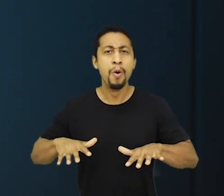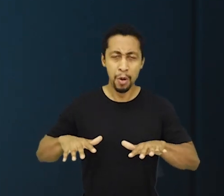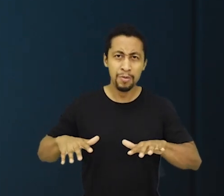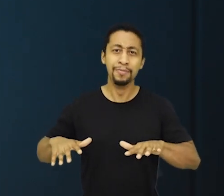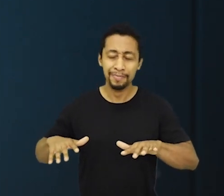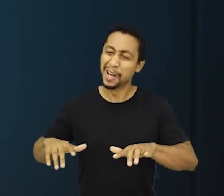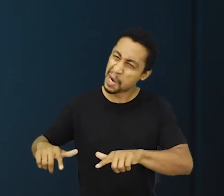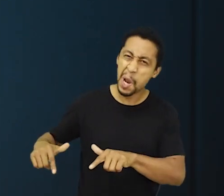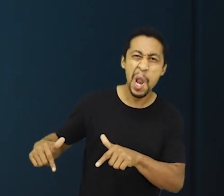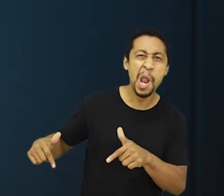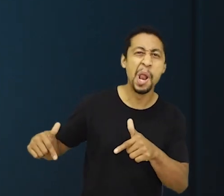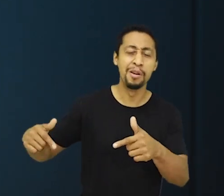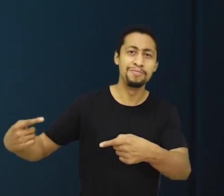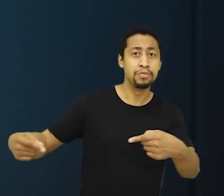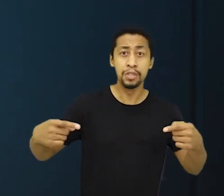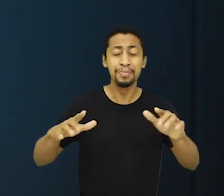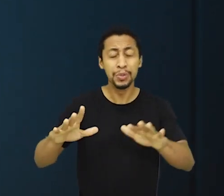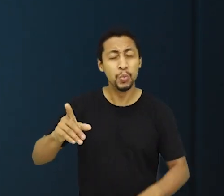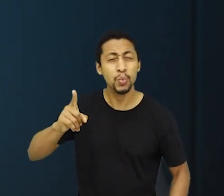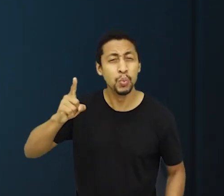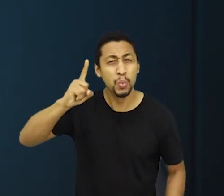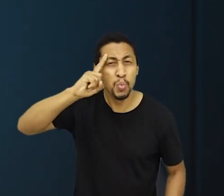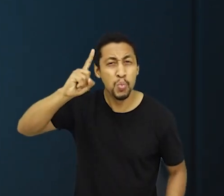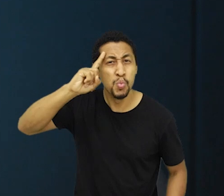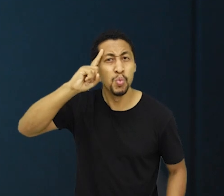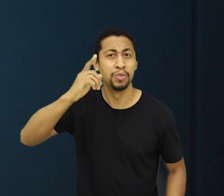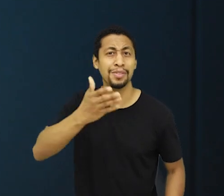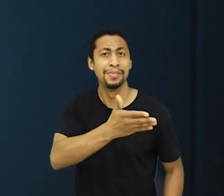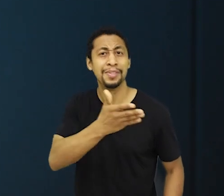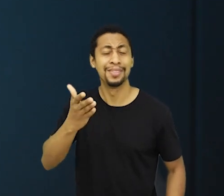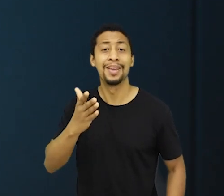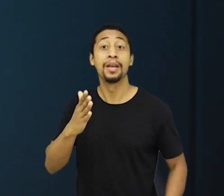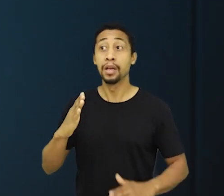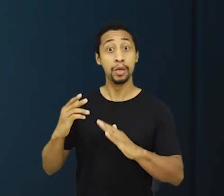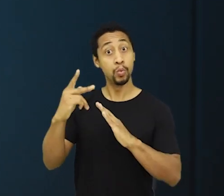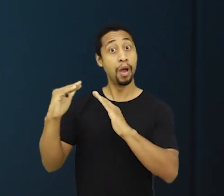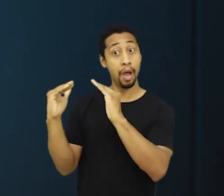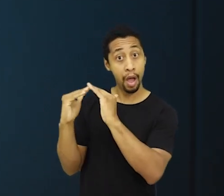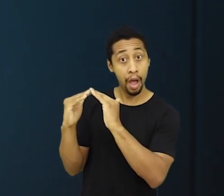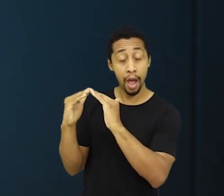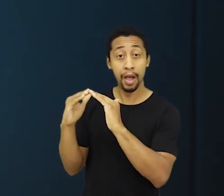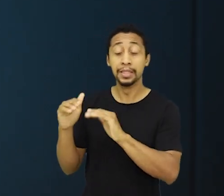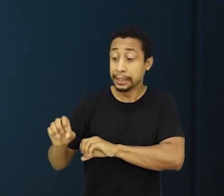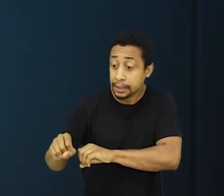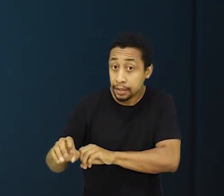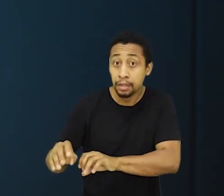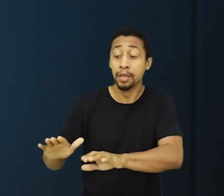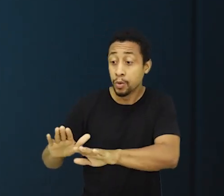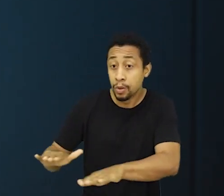que se possa ter, mas no dia a dia, no exercício do seu lar, na educação dos seus